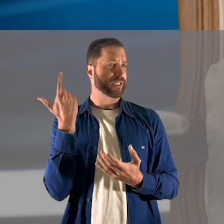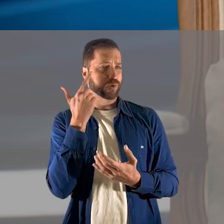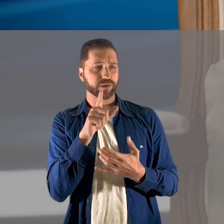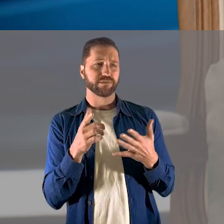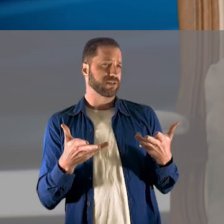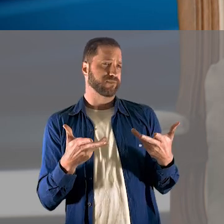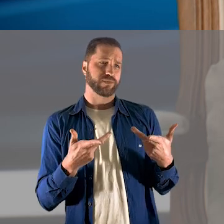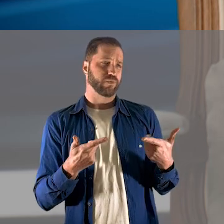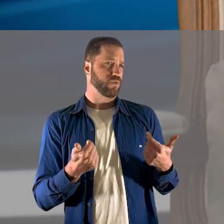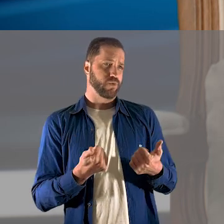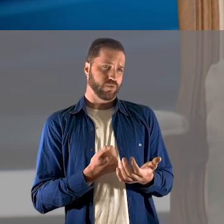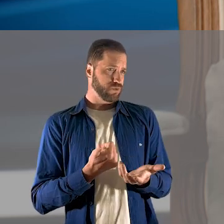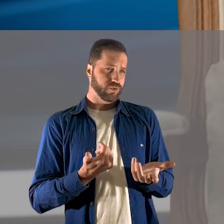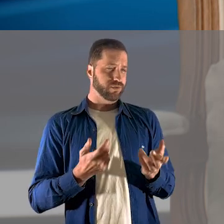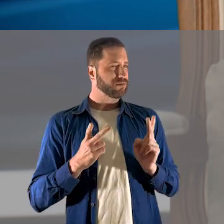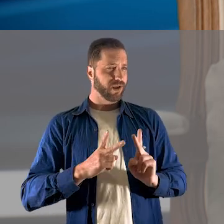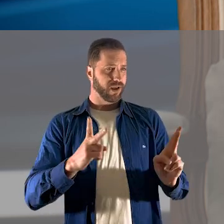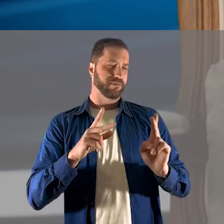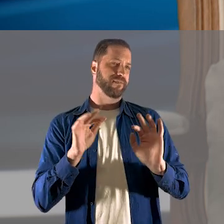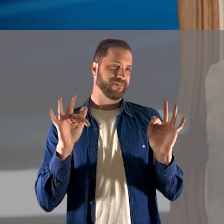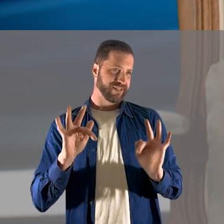com resultados extraordinários